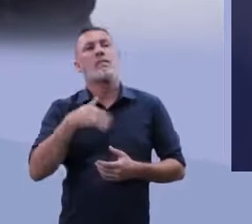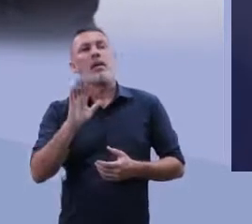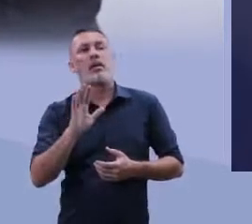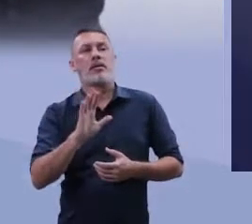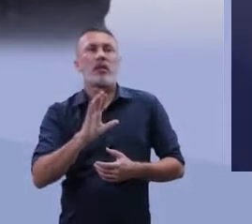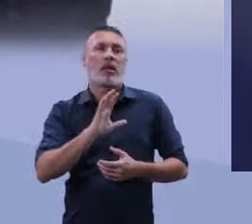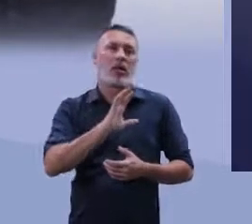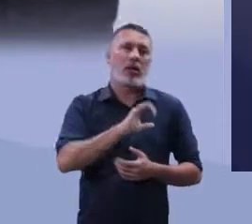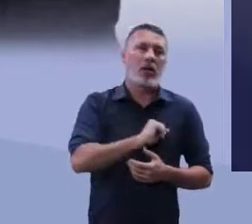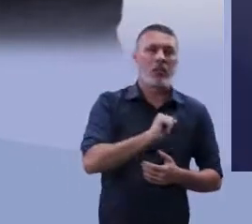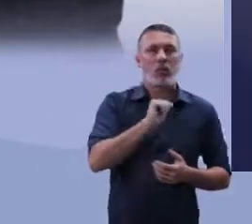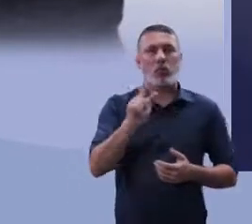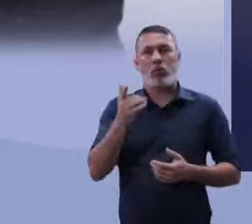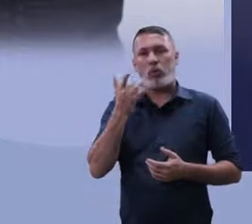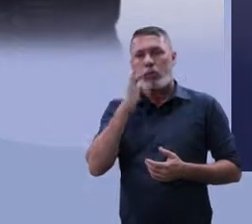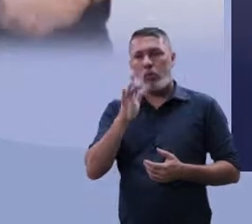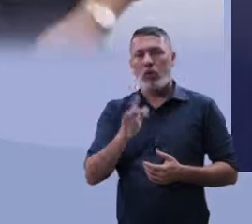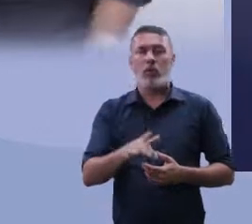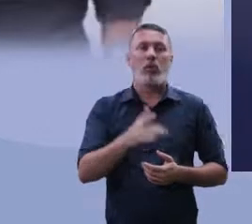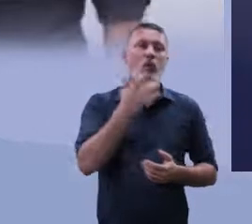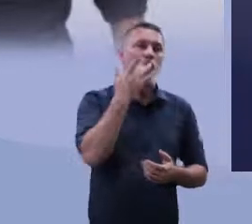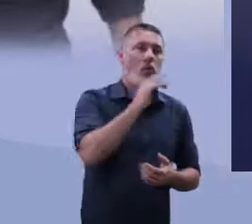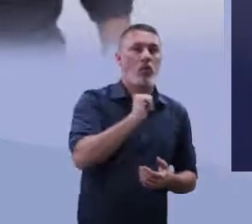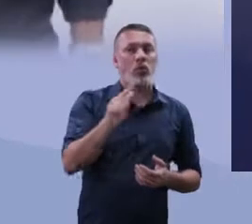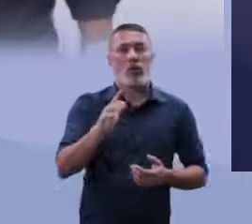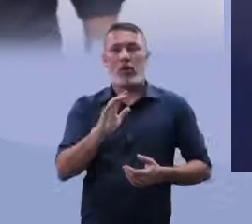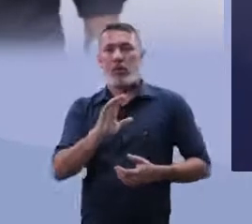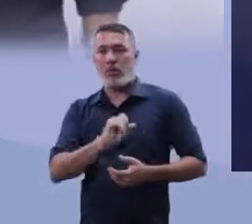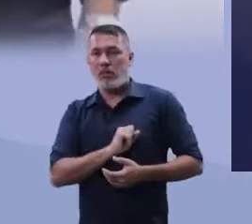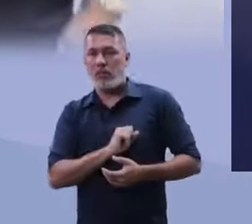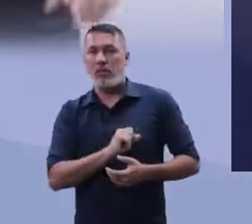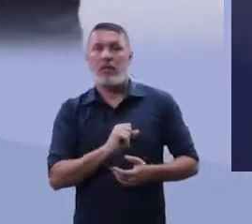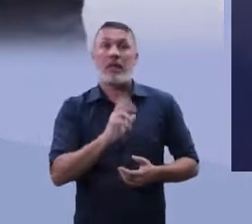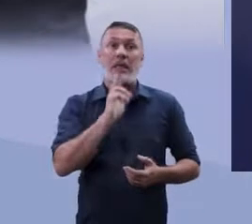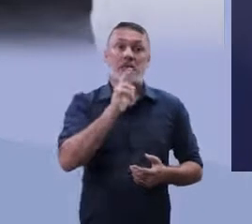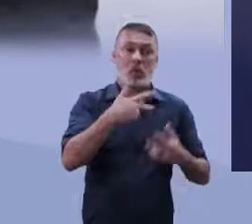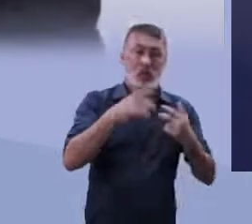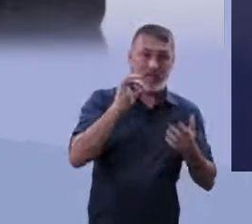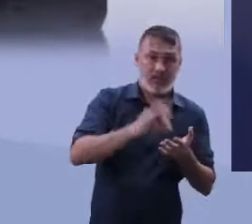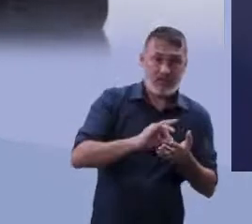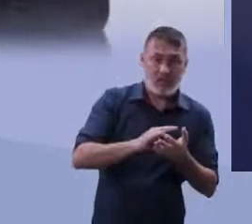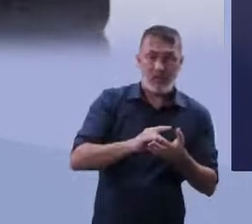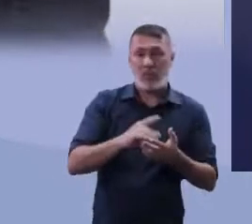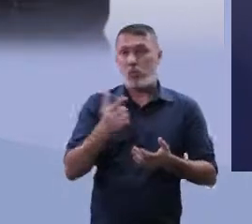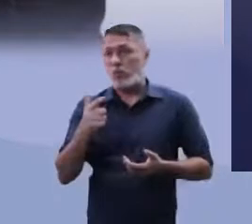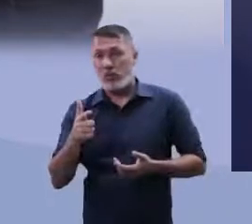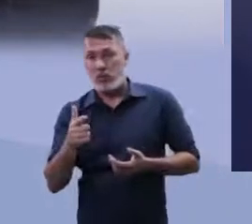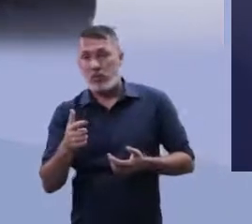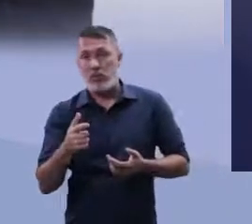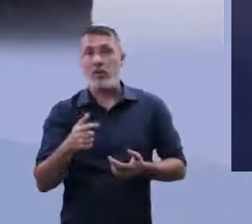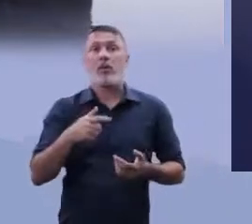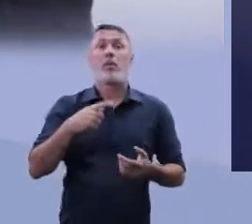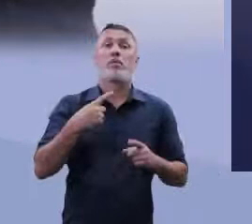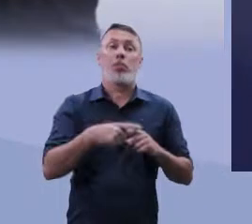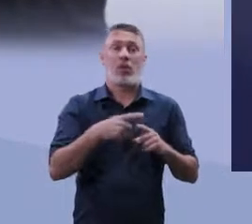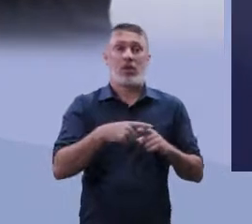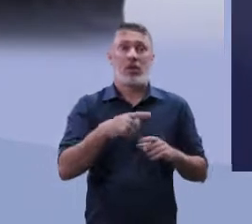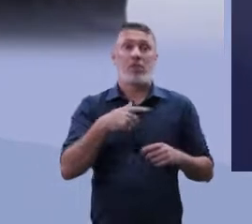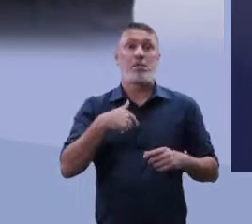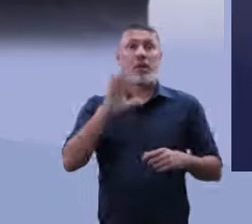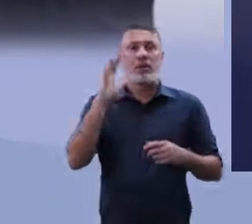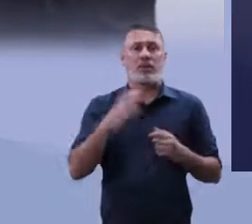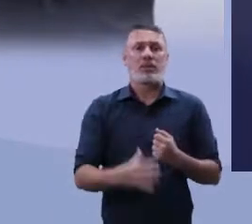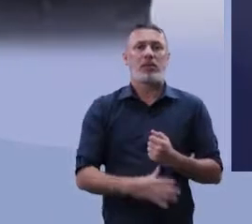amado? Responde-se que ambas as coisas seriam de desejar, mas porque é difícil juntá-las, é muito mais seguro